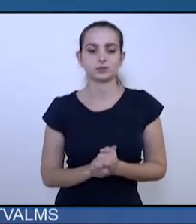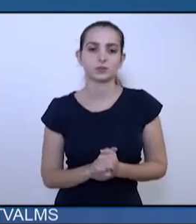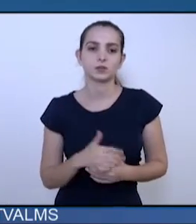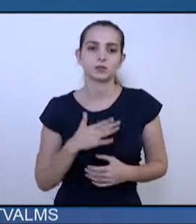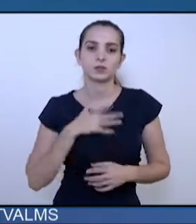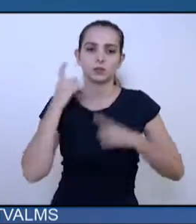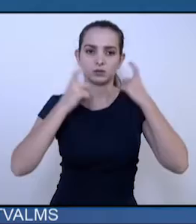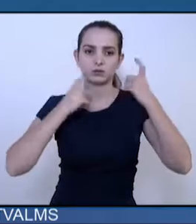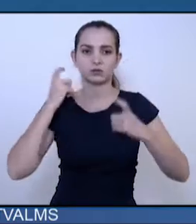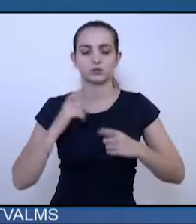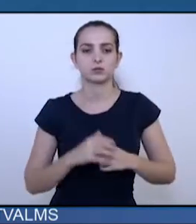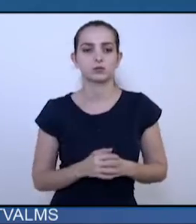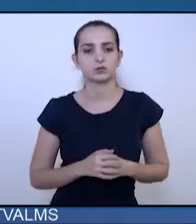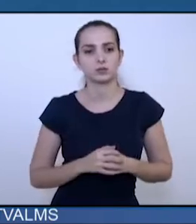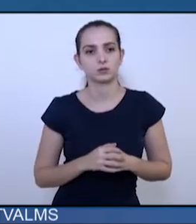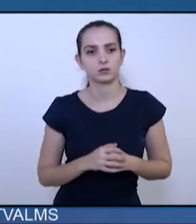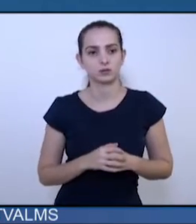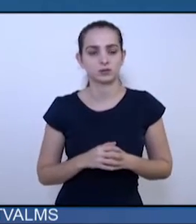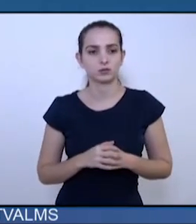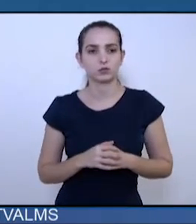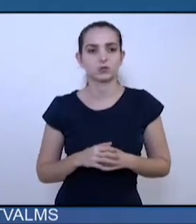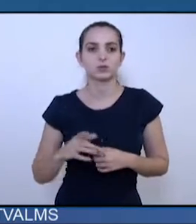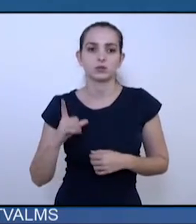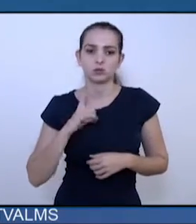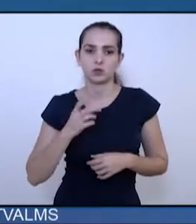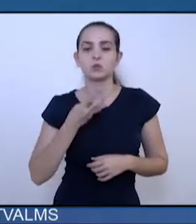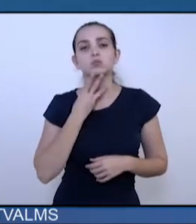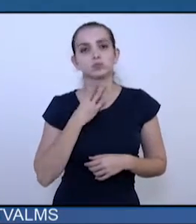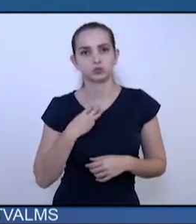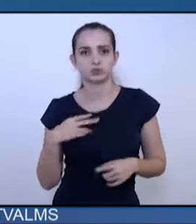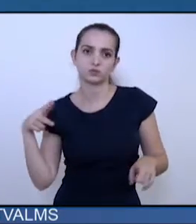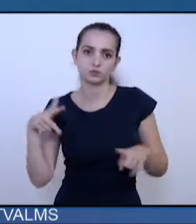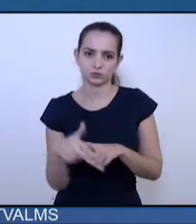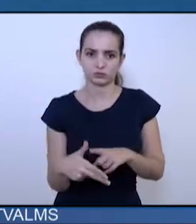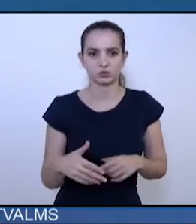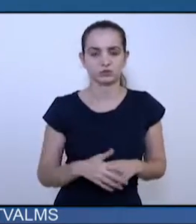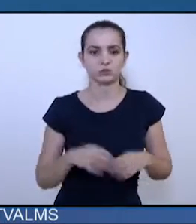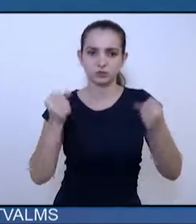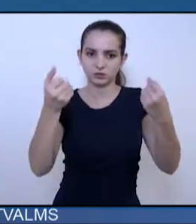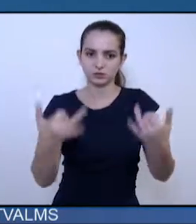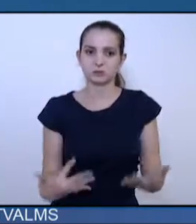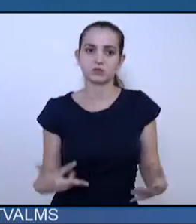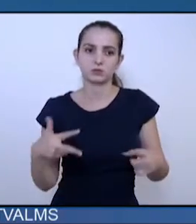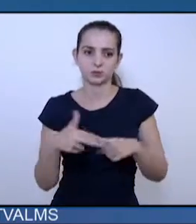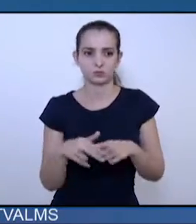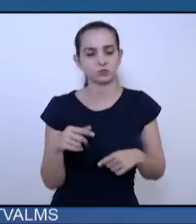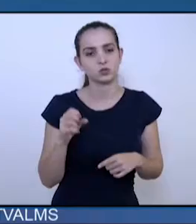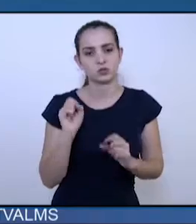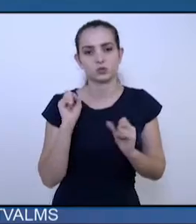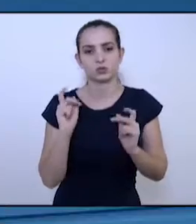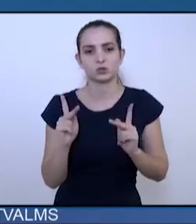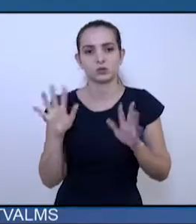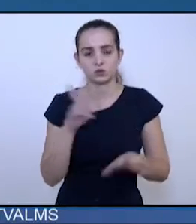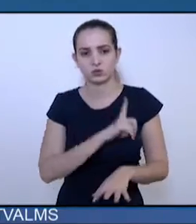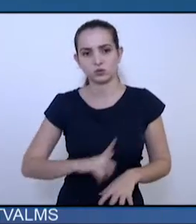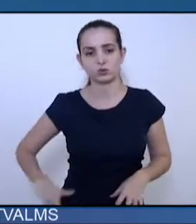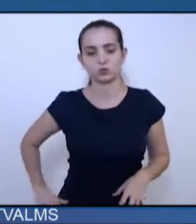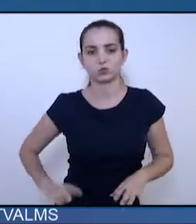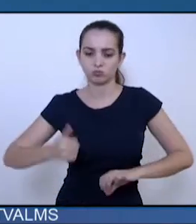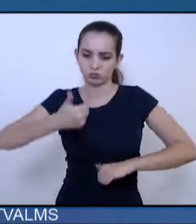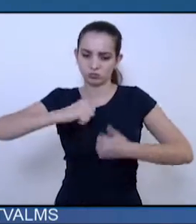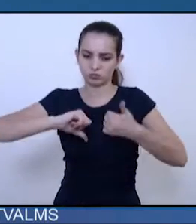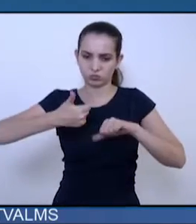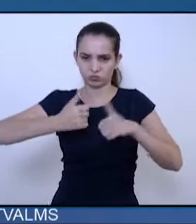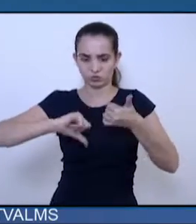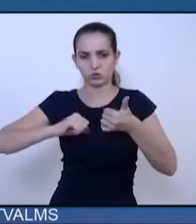a minha preocupação, as razões do veto, a justificativa do veto, eu não discuto, porque o governo analisou